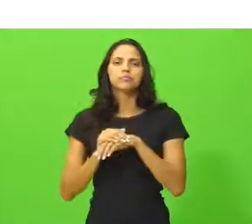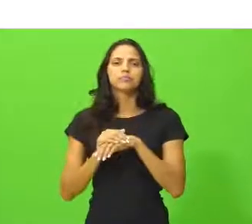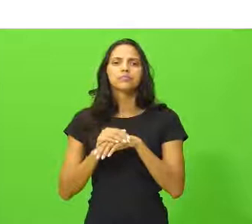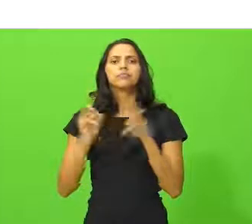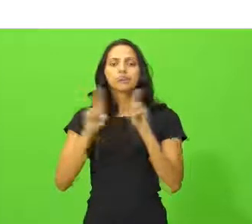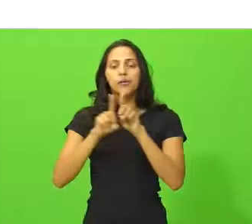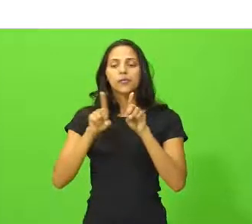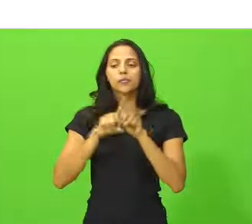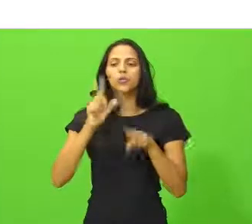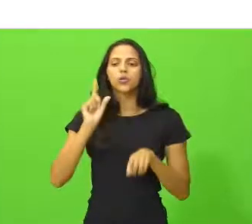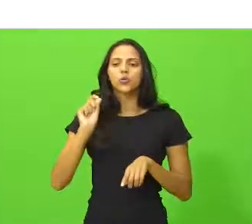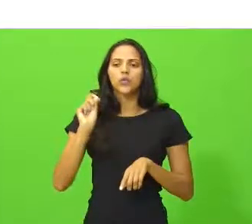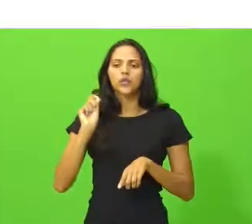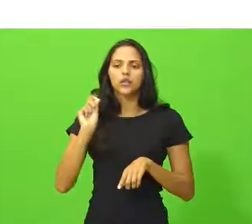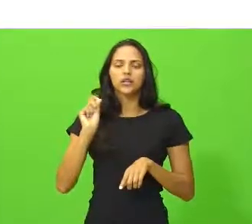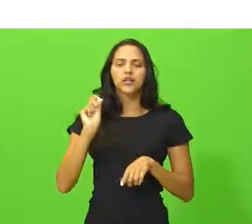forma,